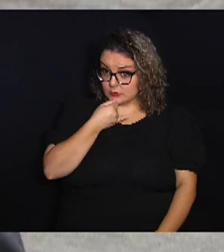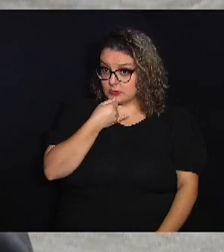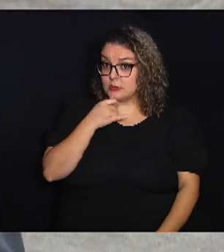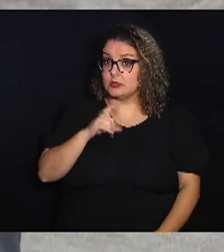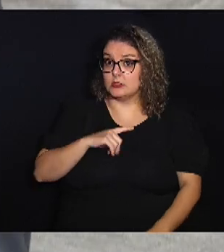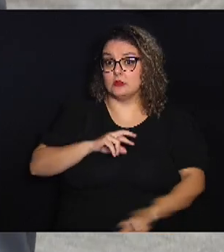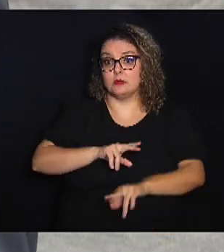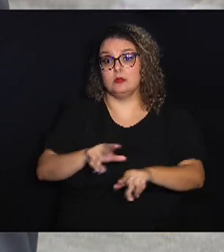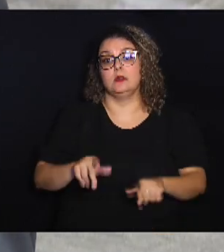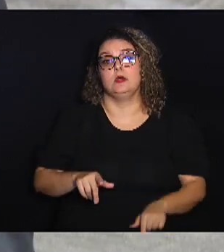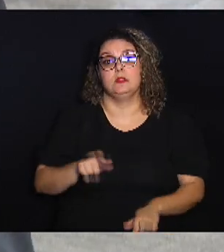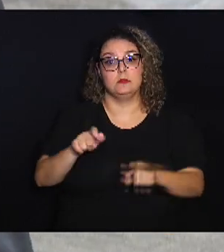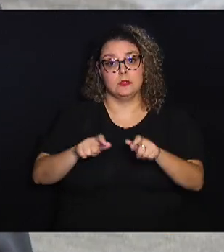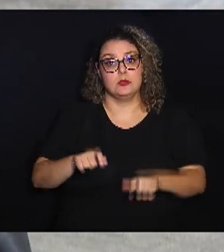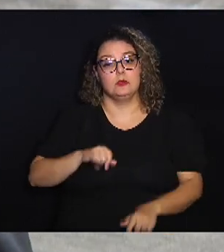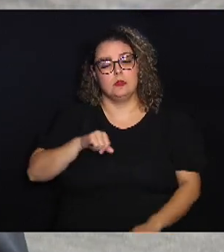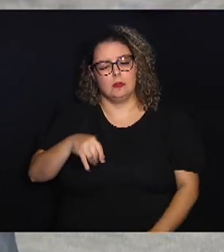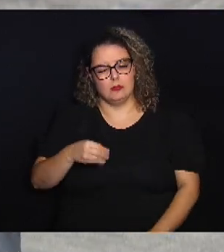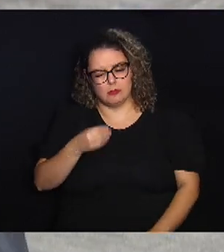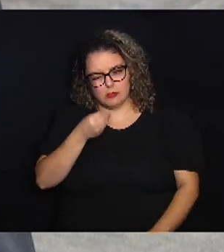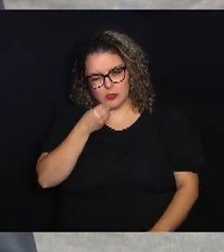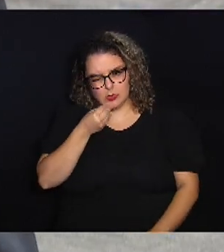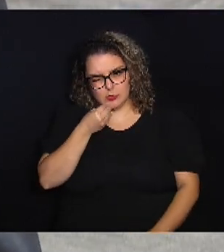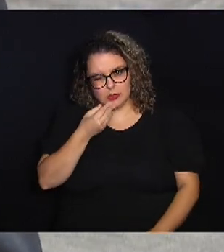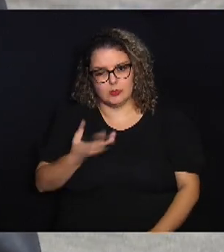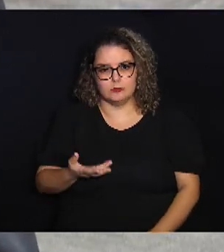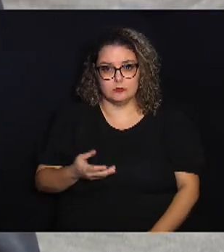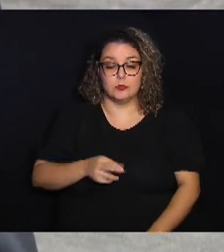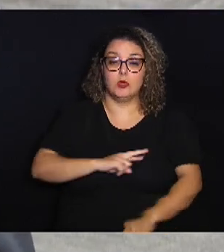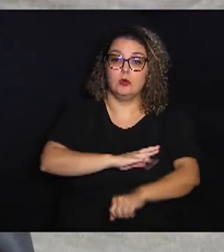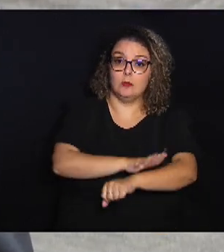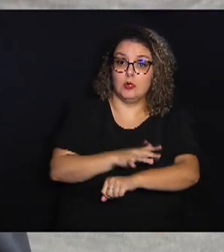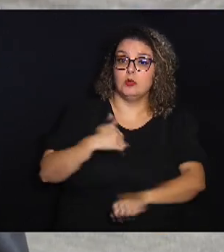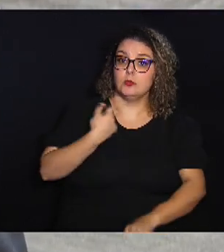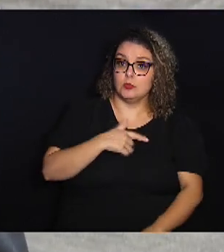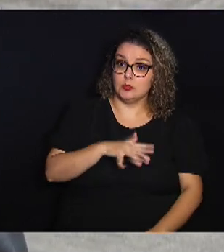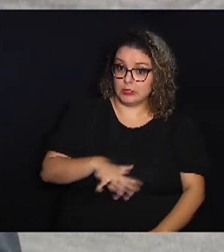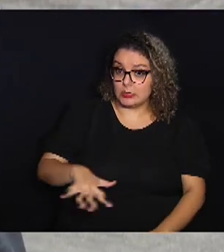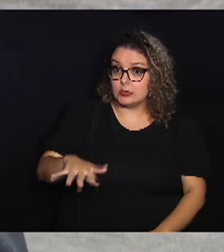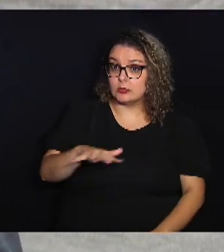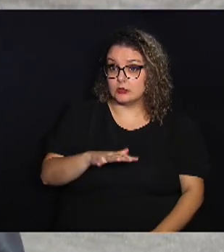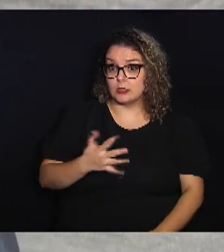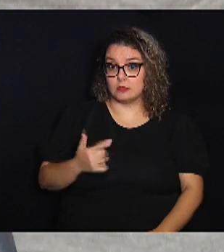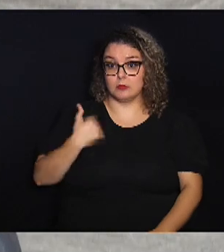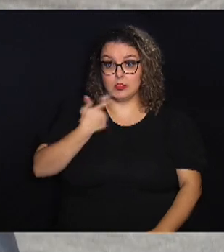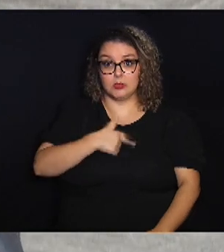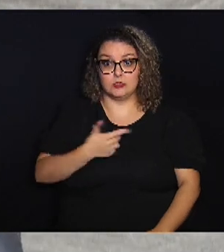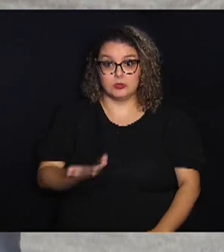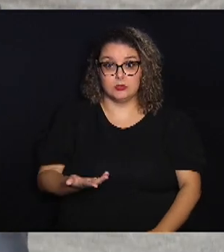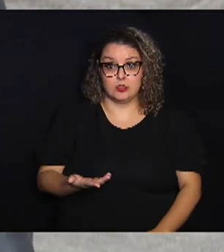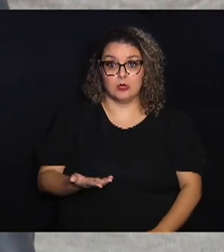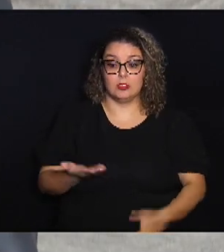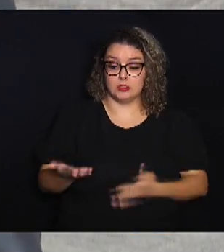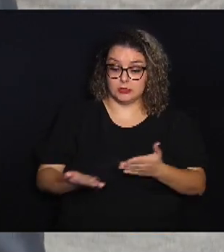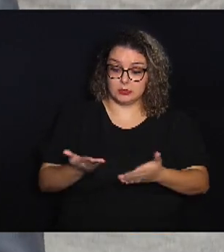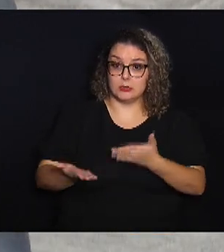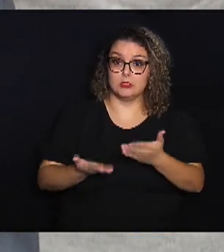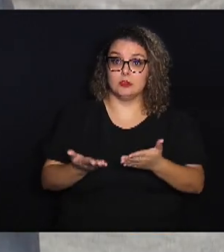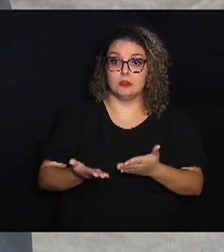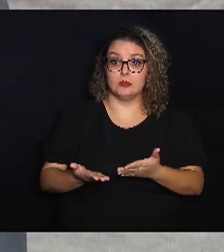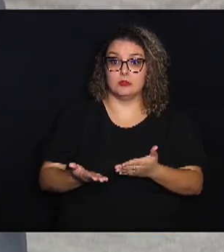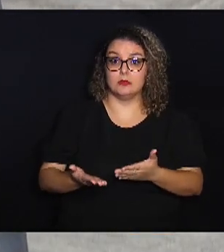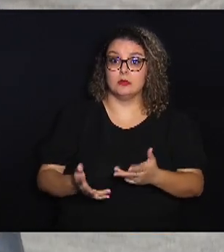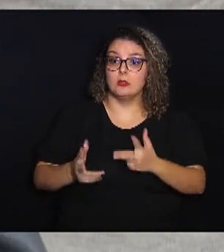que tira proveito da questão do racismo no nosso meio, né? Mas nós temos que tratar como